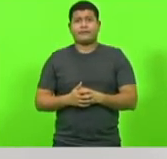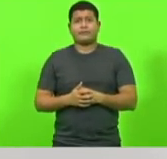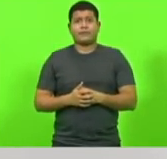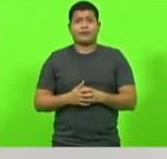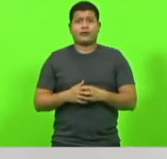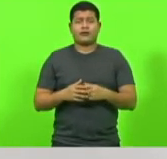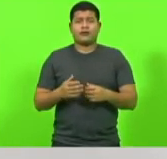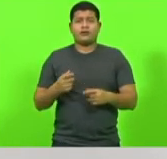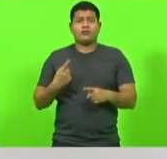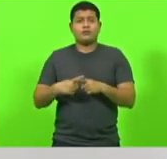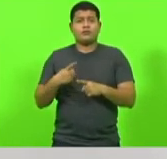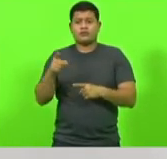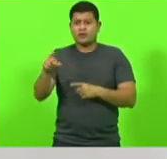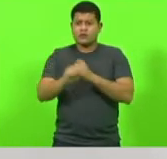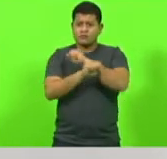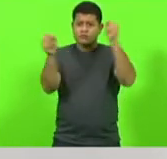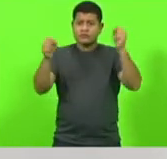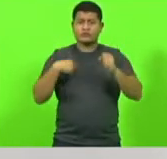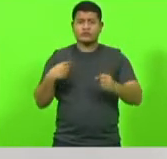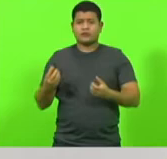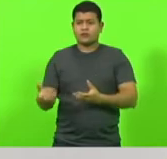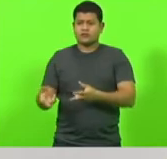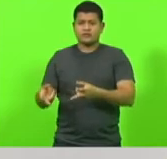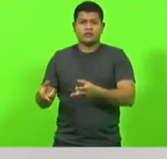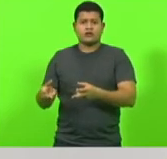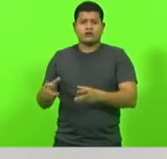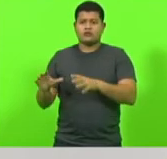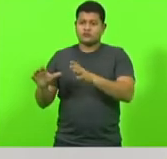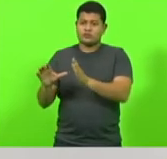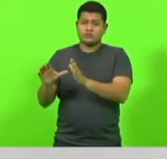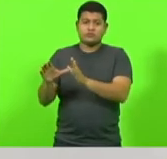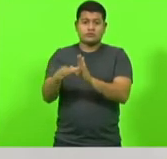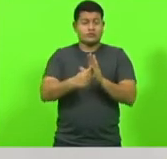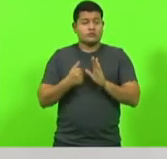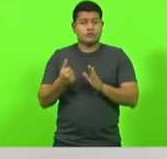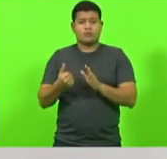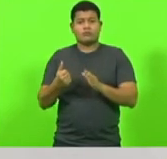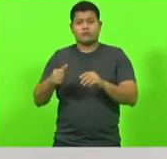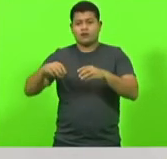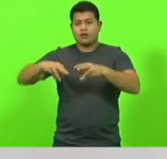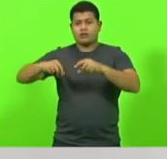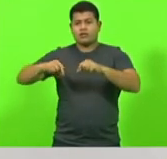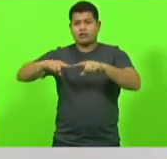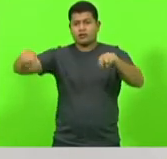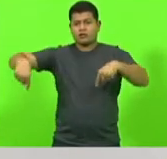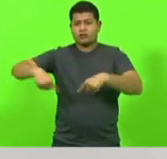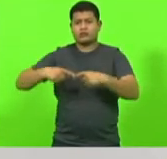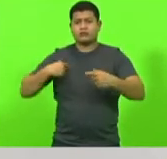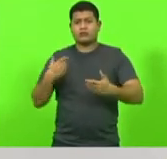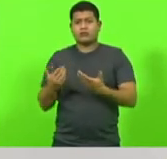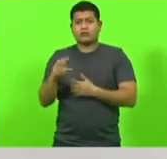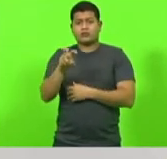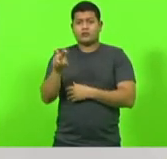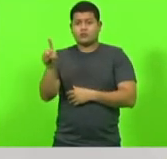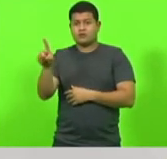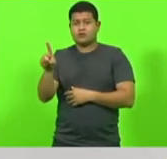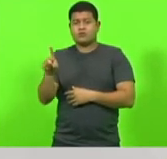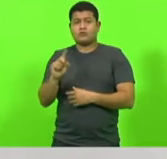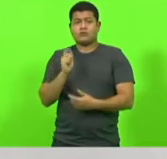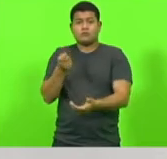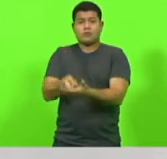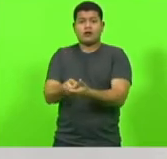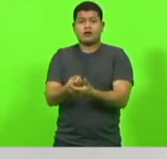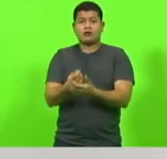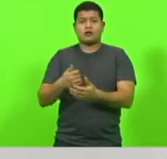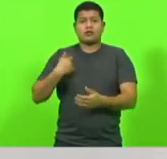porque isso é um absurdo. Você tirar a terra de alguém aos 51 anos e indenizá-lo aos 96 anos,